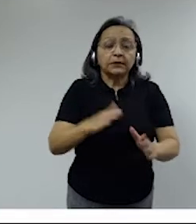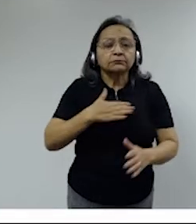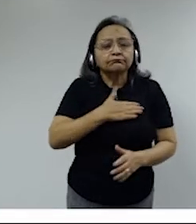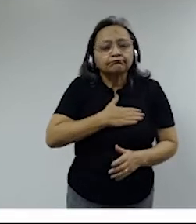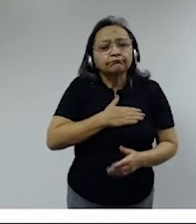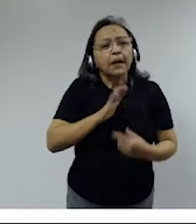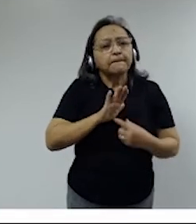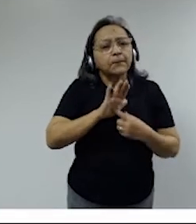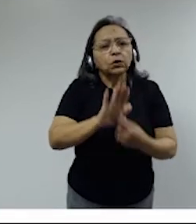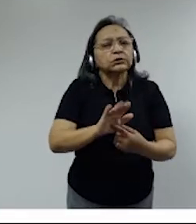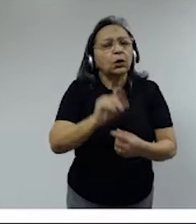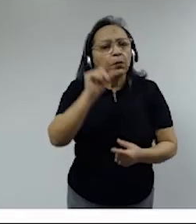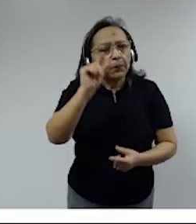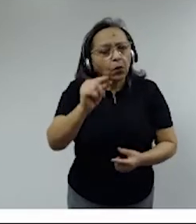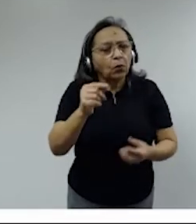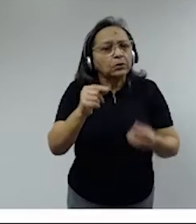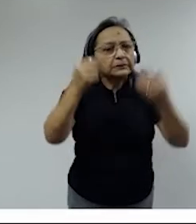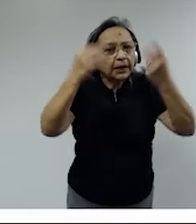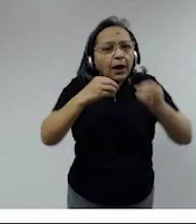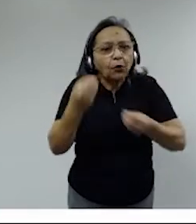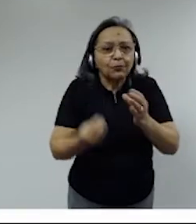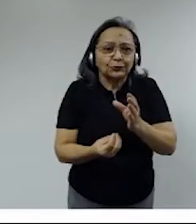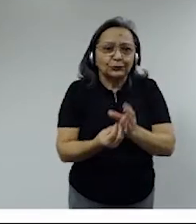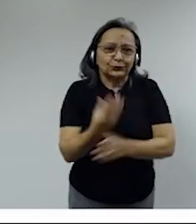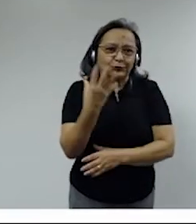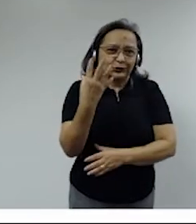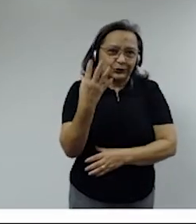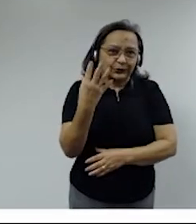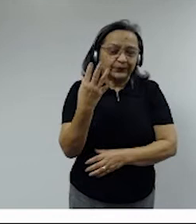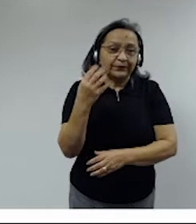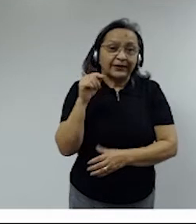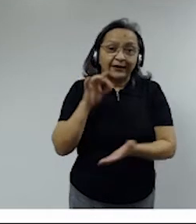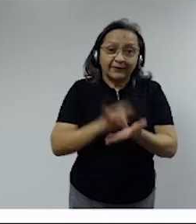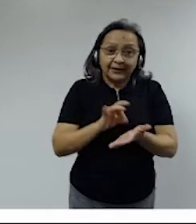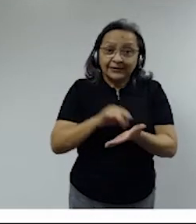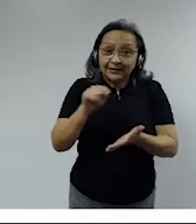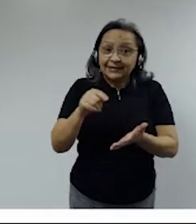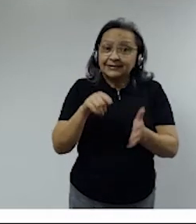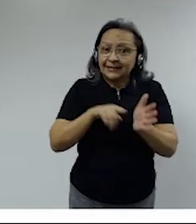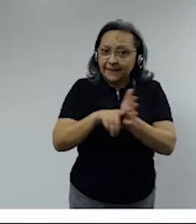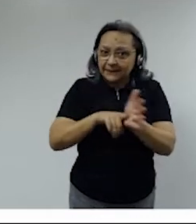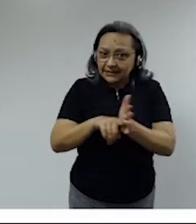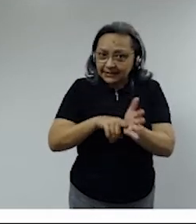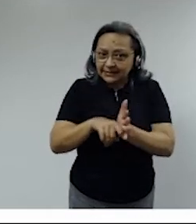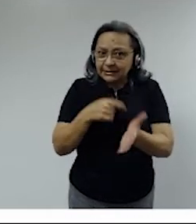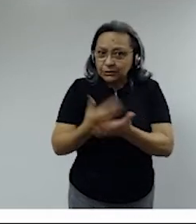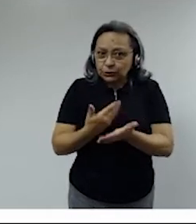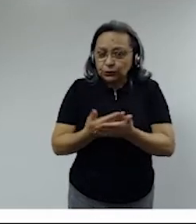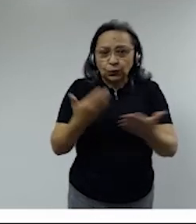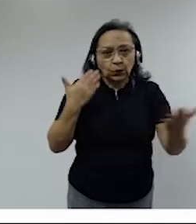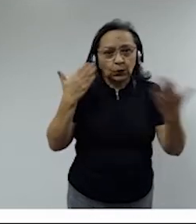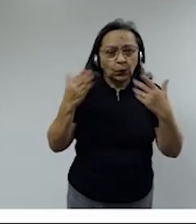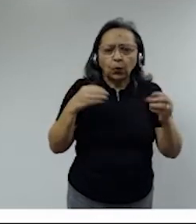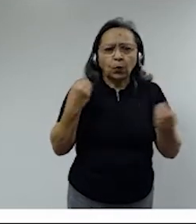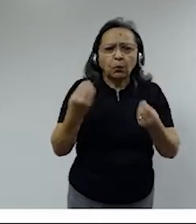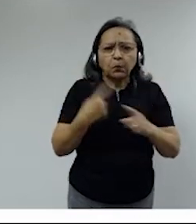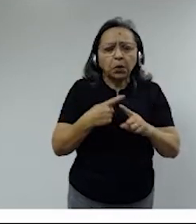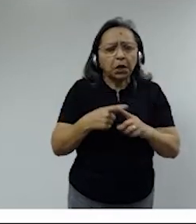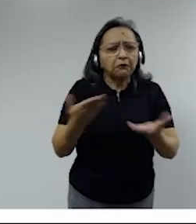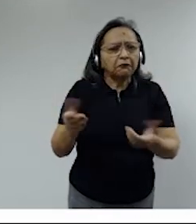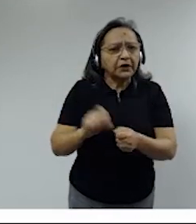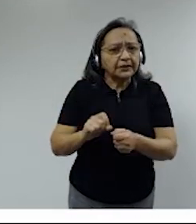mostrar para vocês como que isso surgiu. Na verdade, esse estudo comparativo, ele veio em razão de quê?